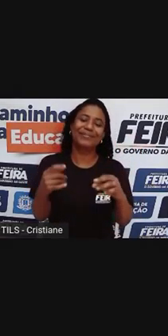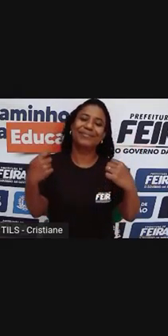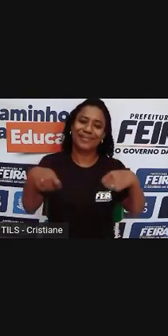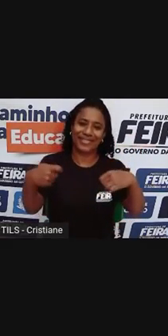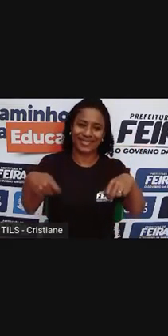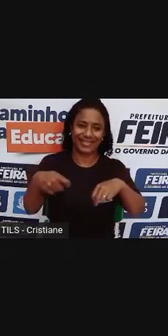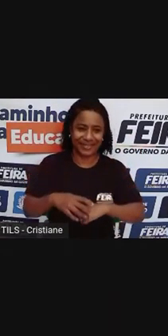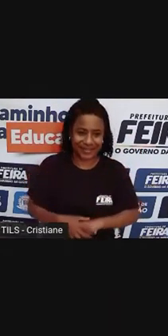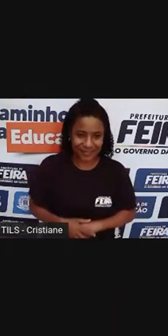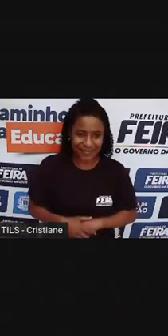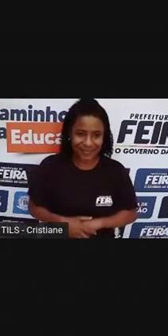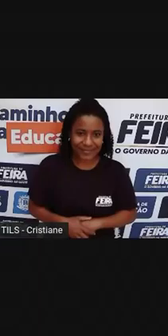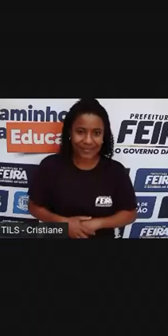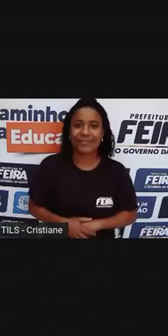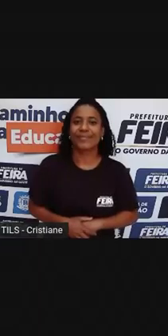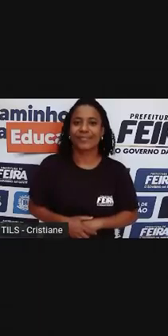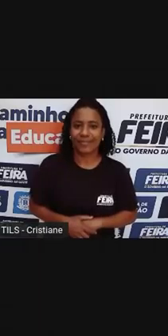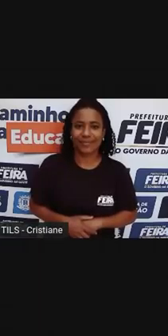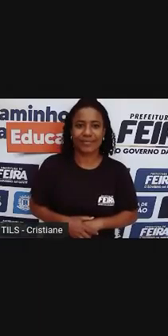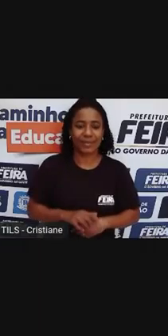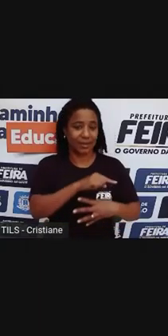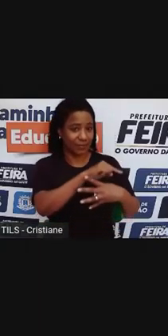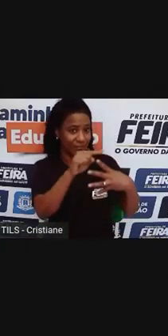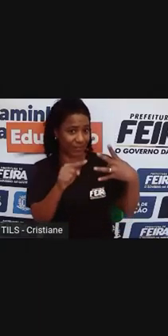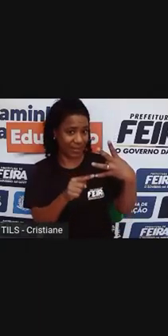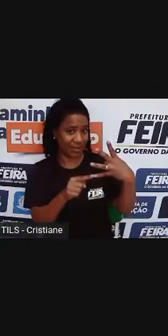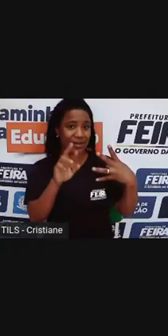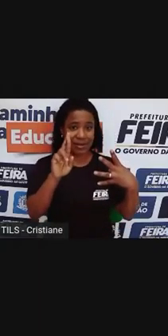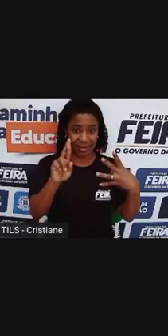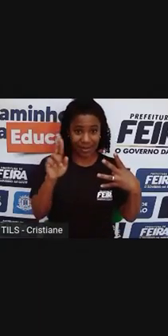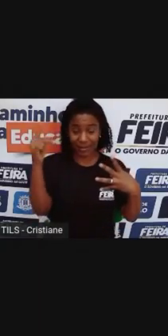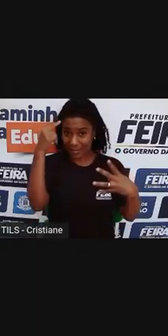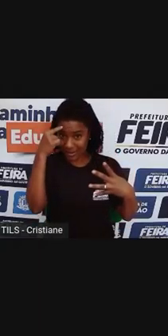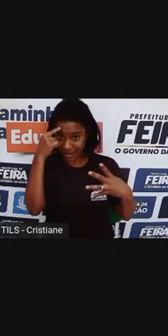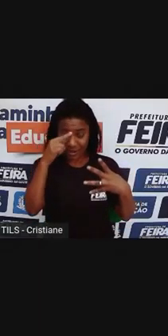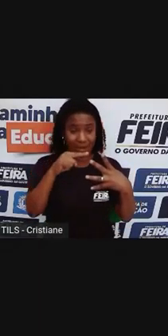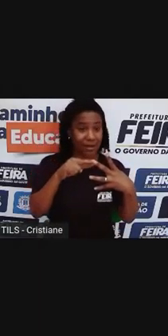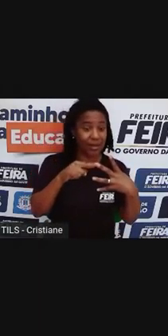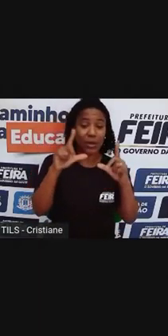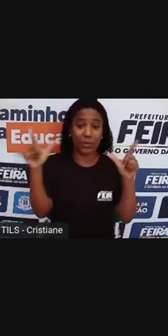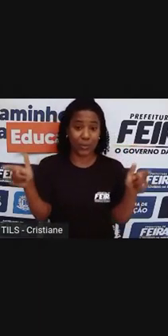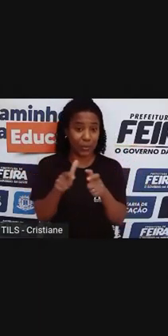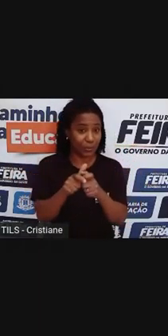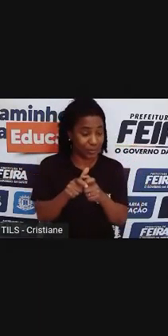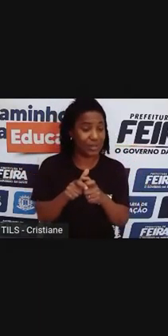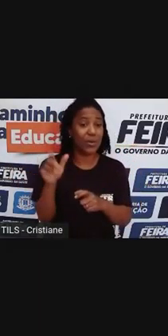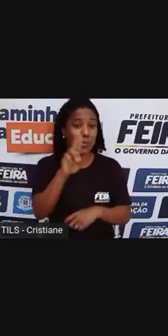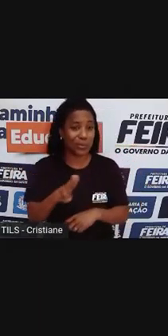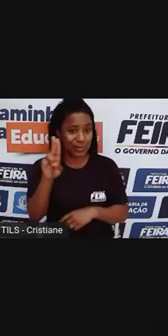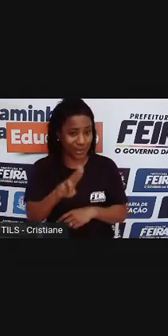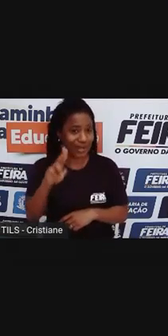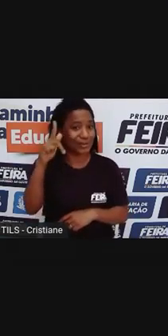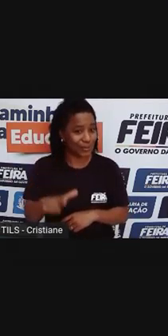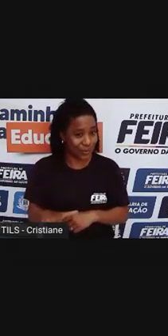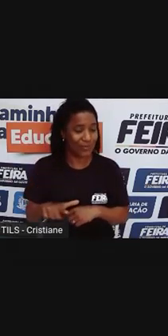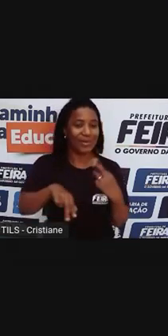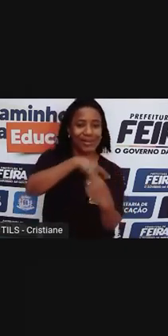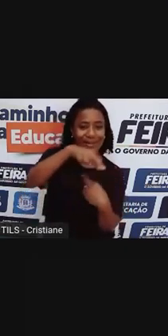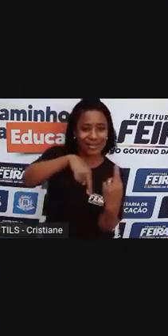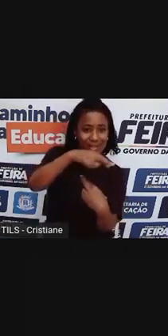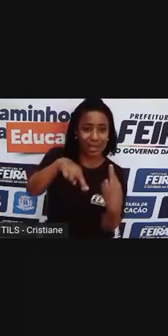diferente. Estes são os 4 R's: repensar, reduzir, reutilizar e reciclar. cada escolha